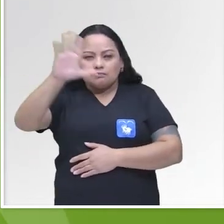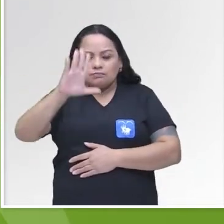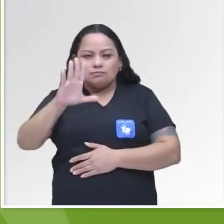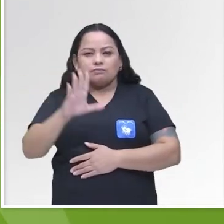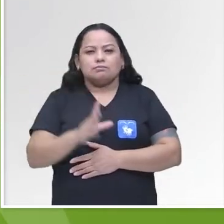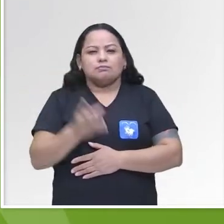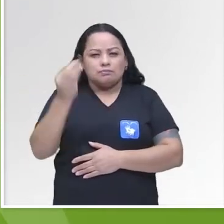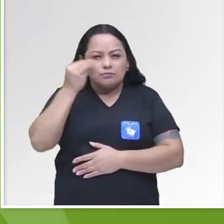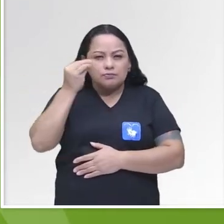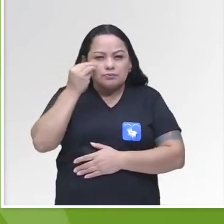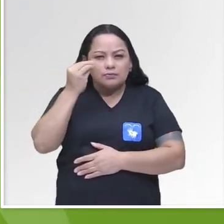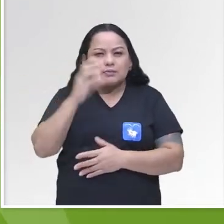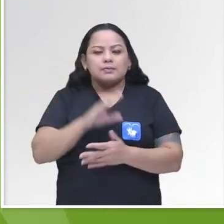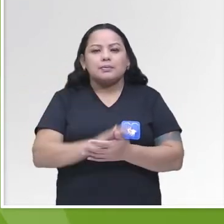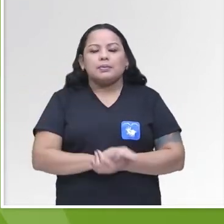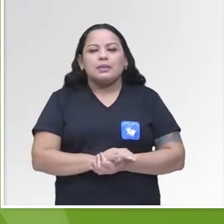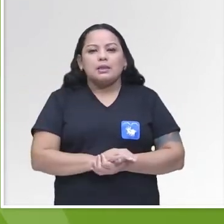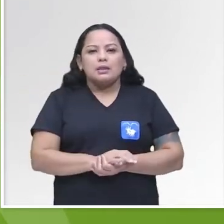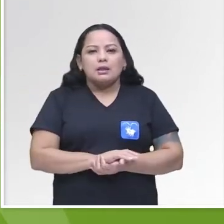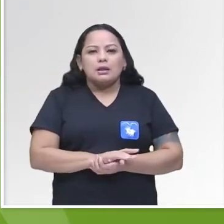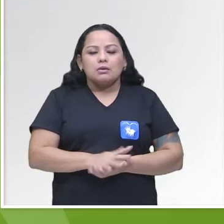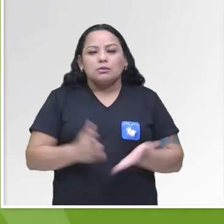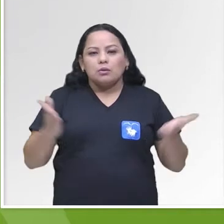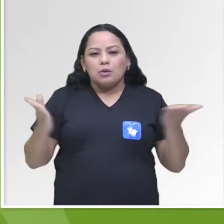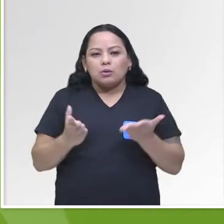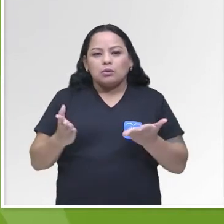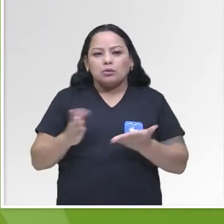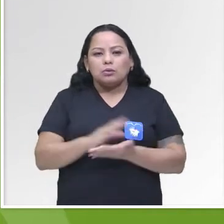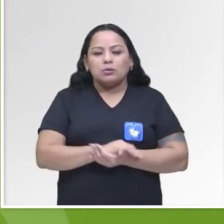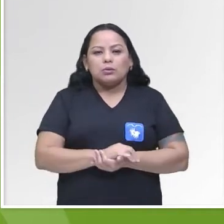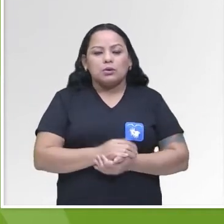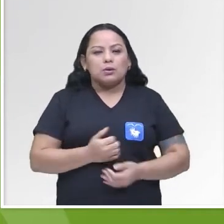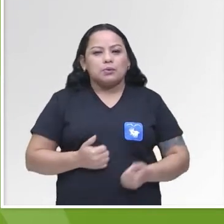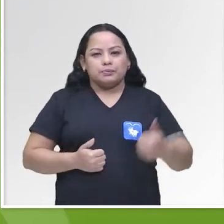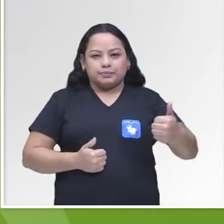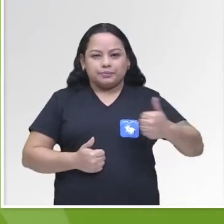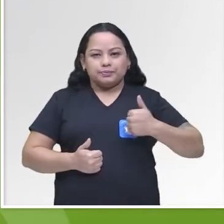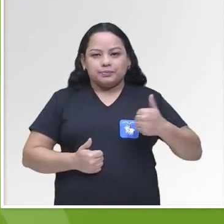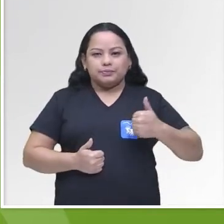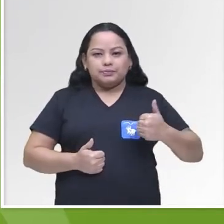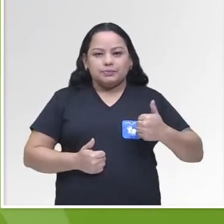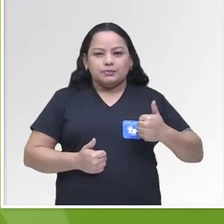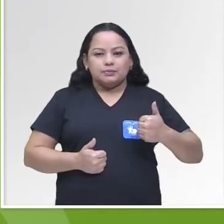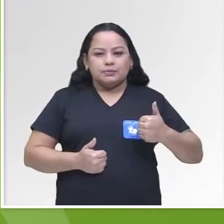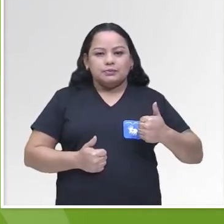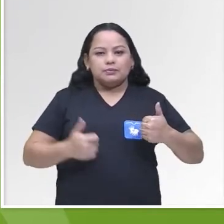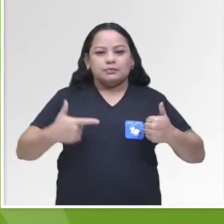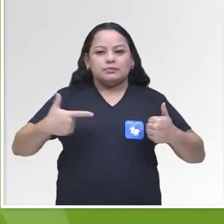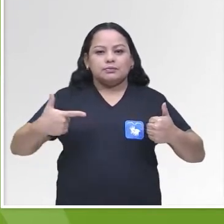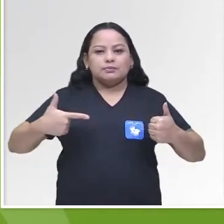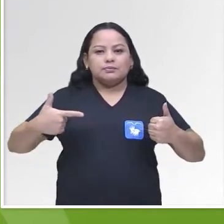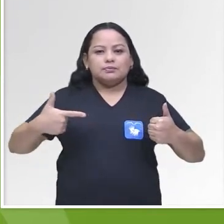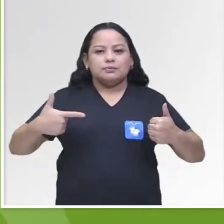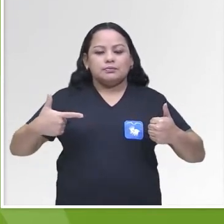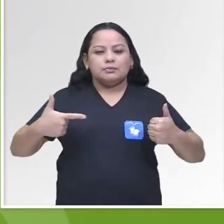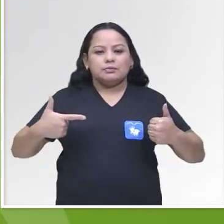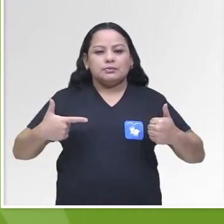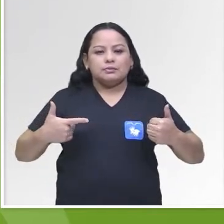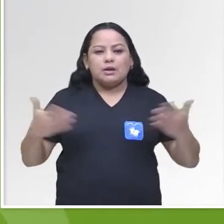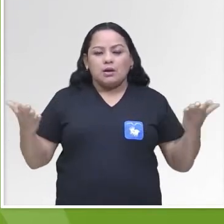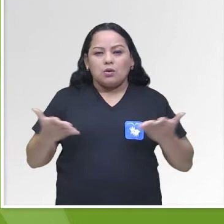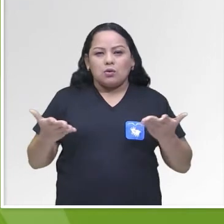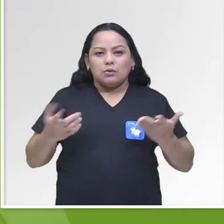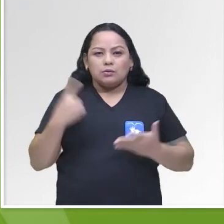analisar, tá? Então, eu tenho aqui, eu vou chamar de composto 1, composto 2. Vamos